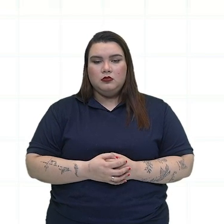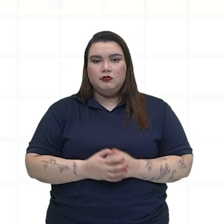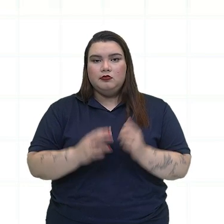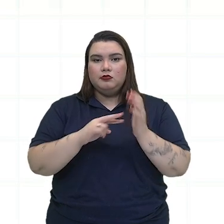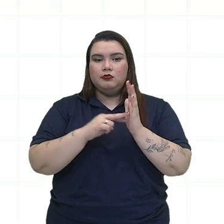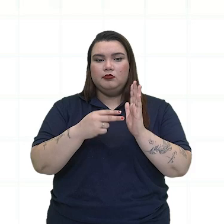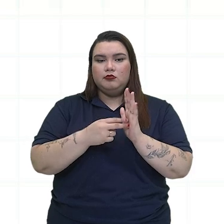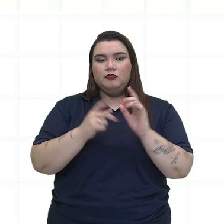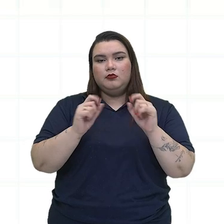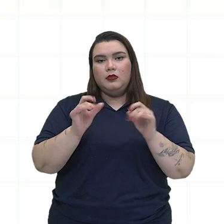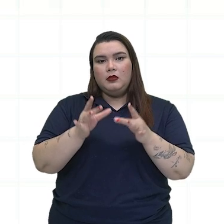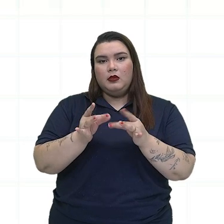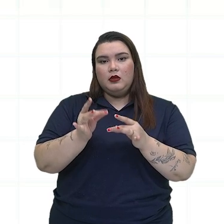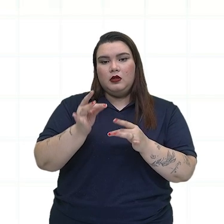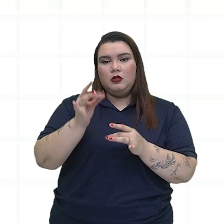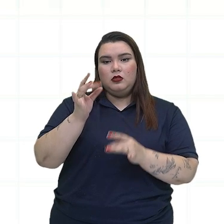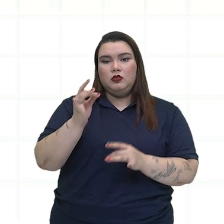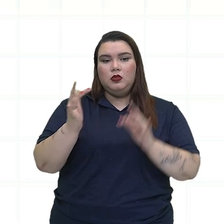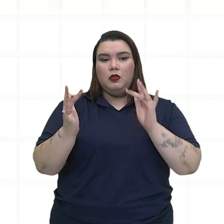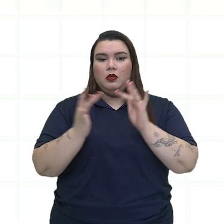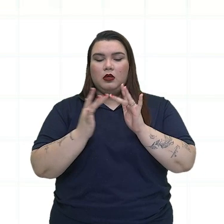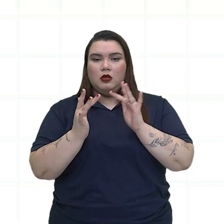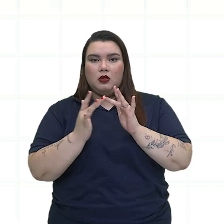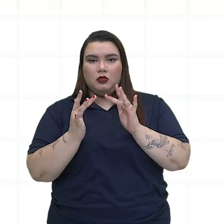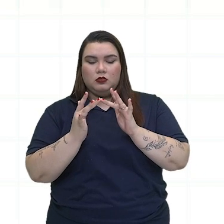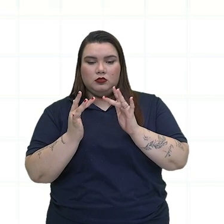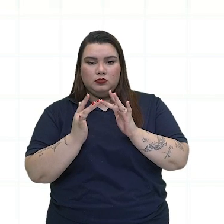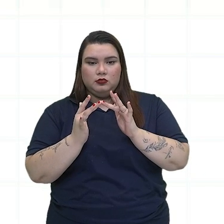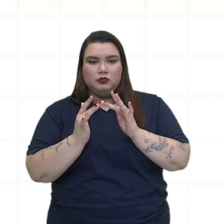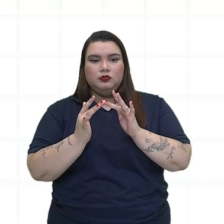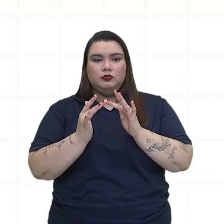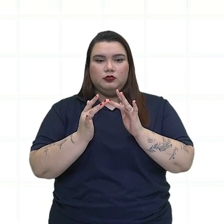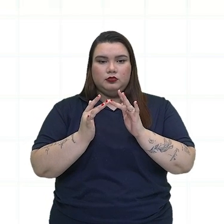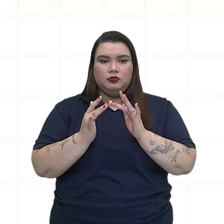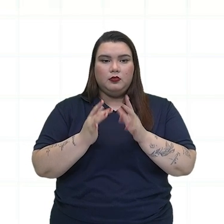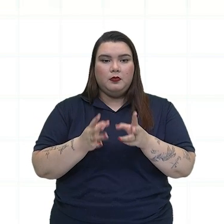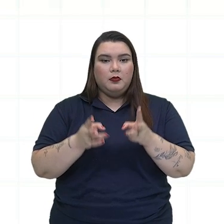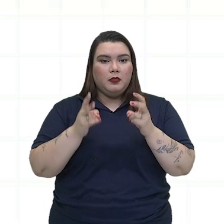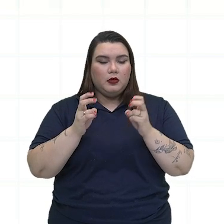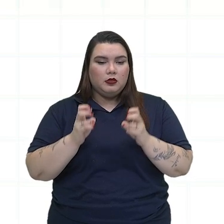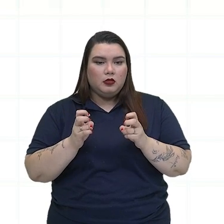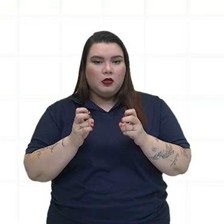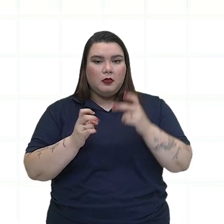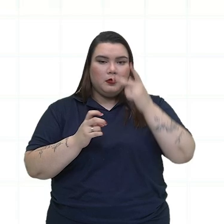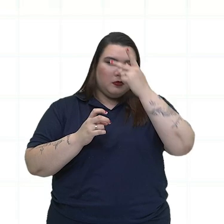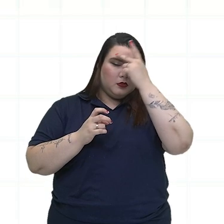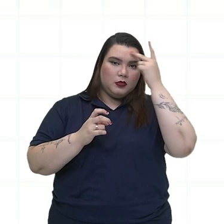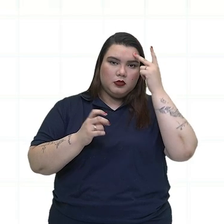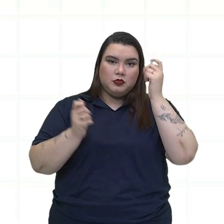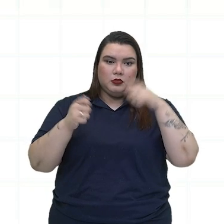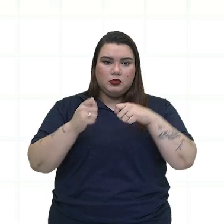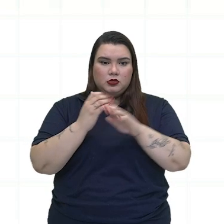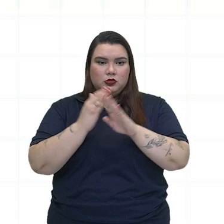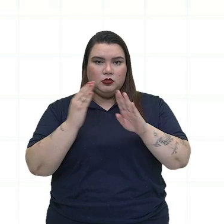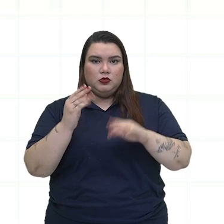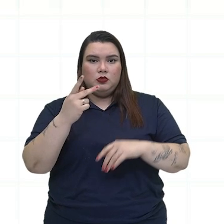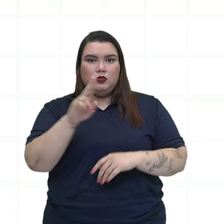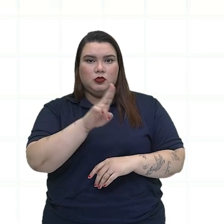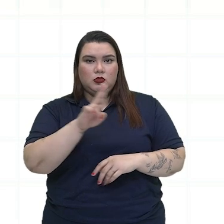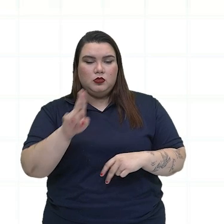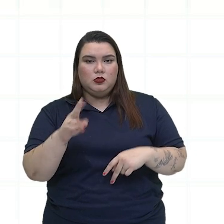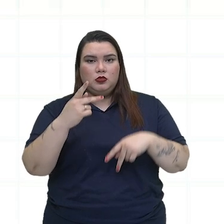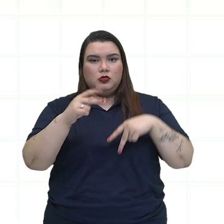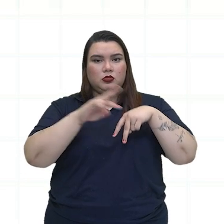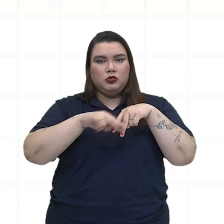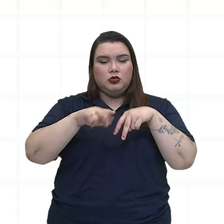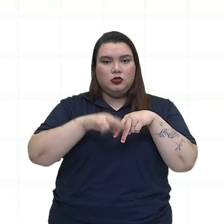que são os detalhes de contato. Ali em cima nós vemos, né, como a pessoa pode te identificar, o teu nome, teu